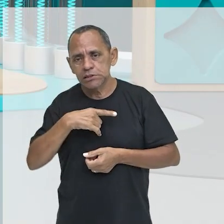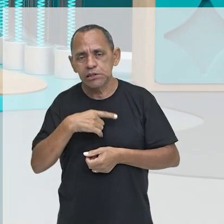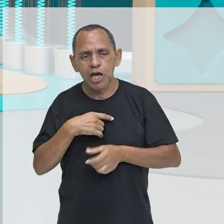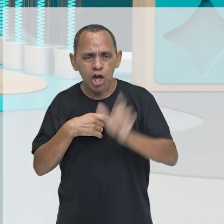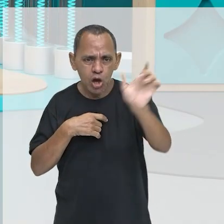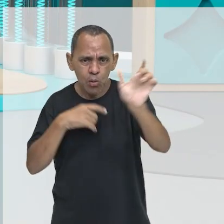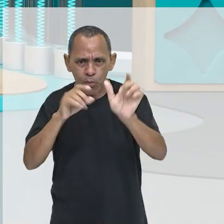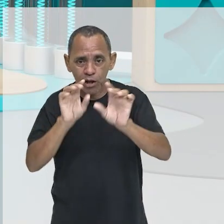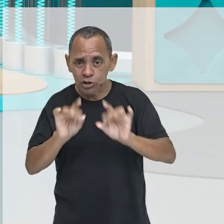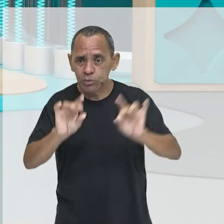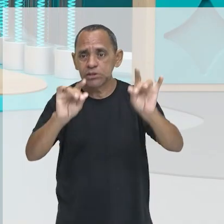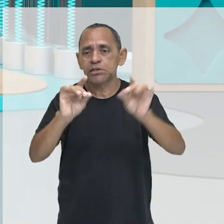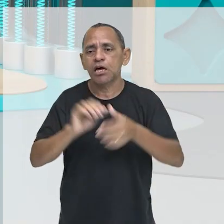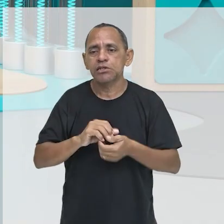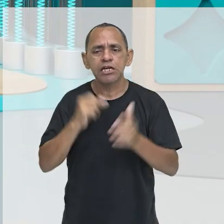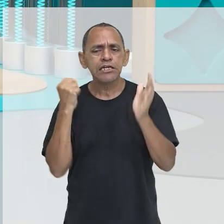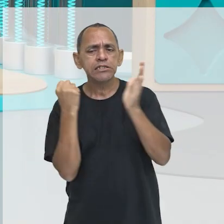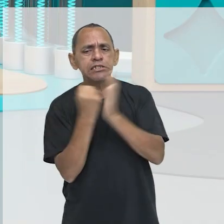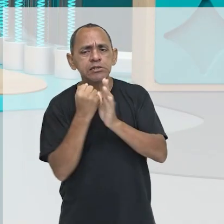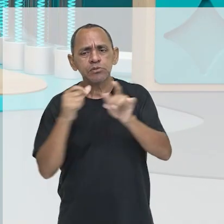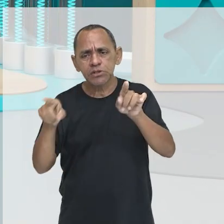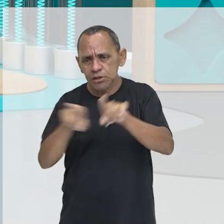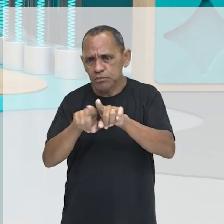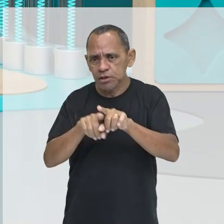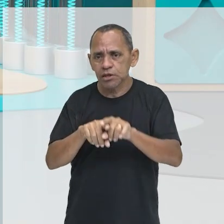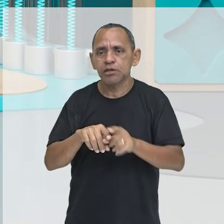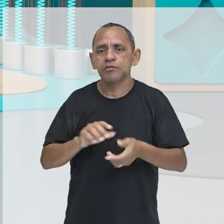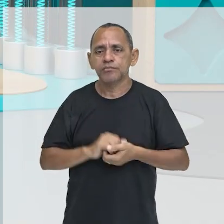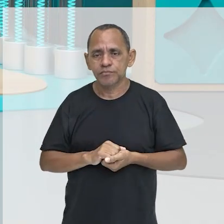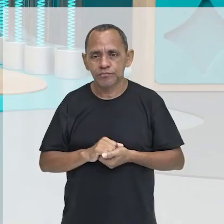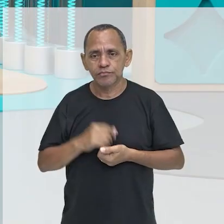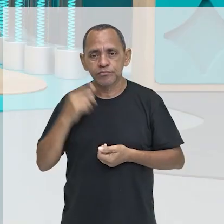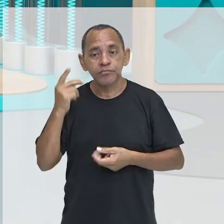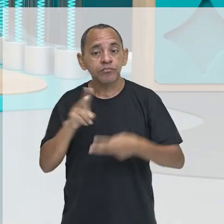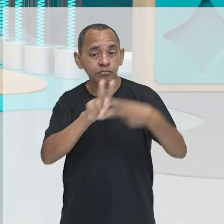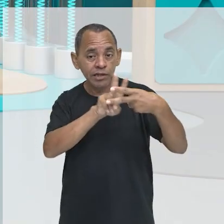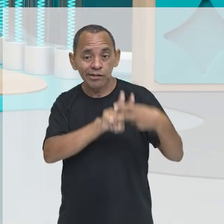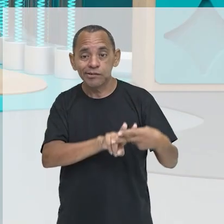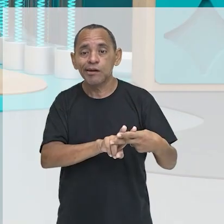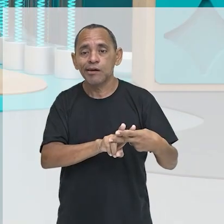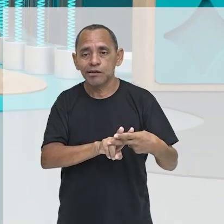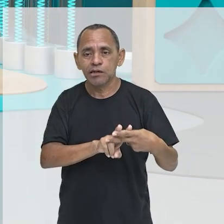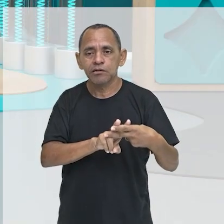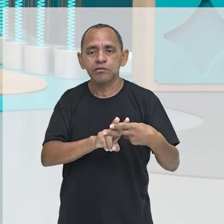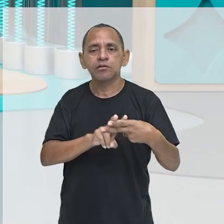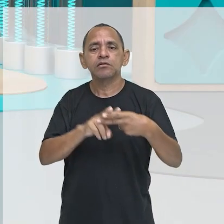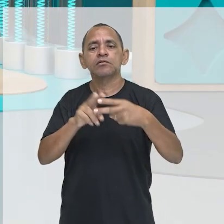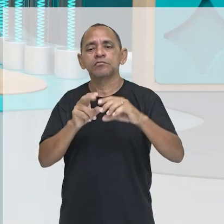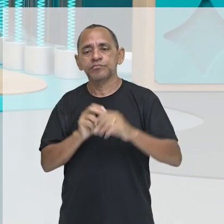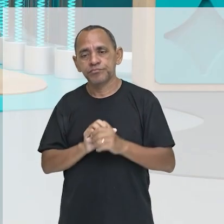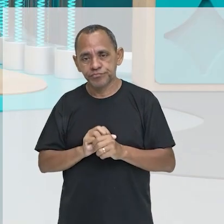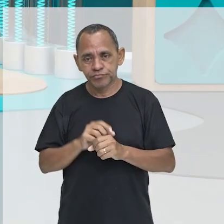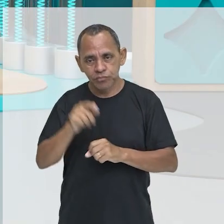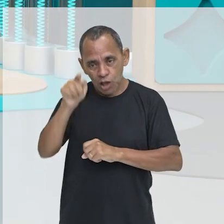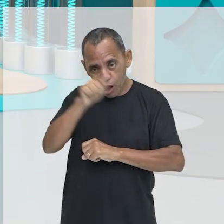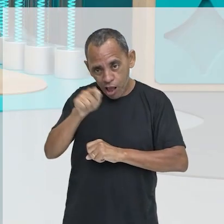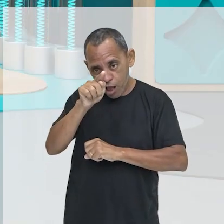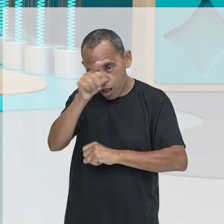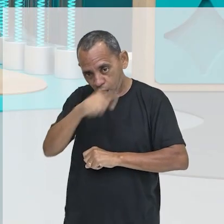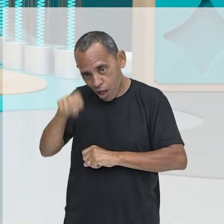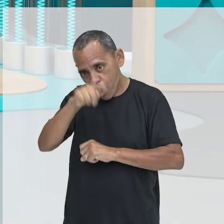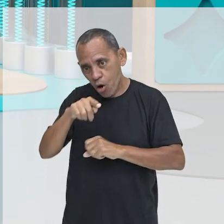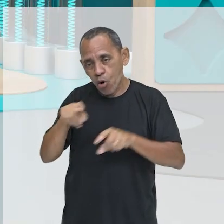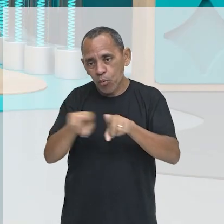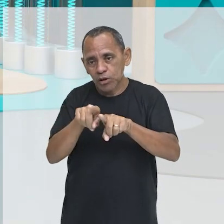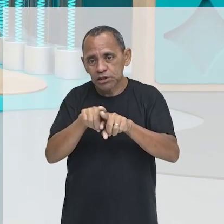importante. Símbolos também, gente, olha só. Hashtag, arroba, porcentagem, cifra, todos esses